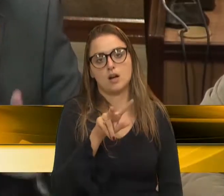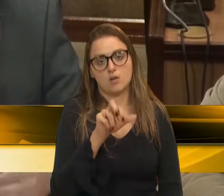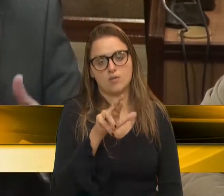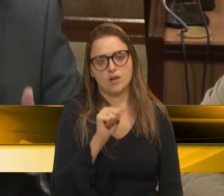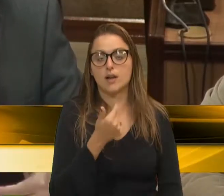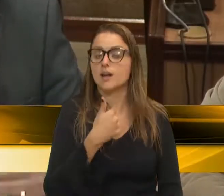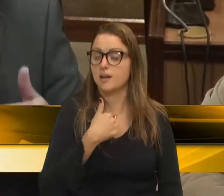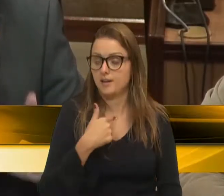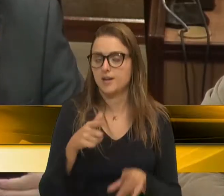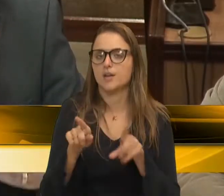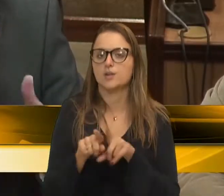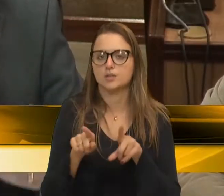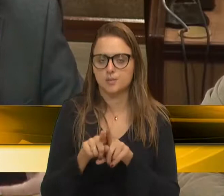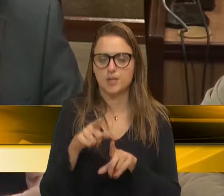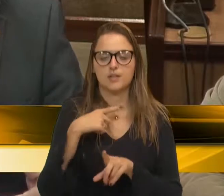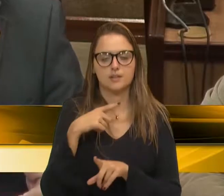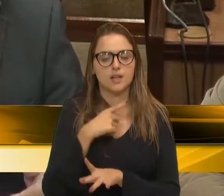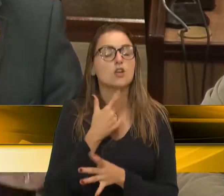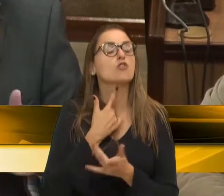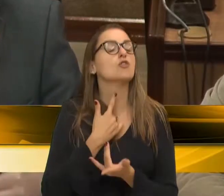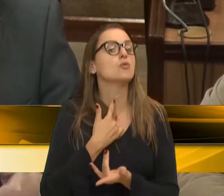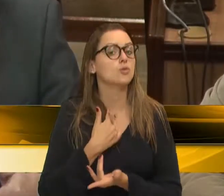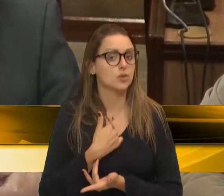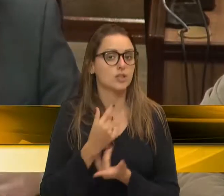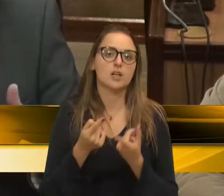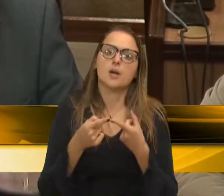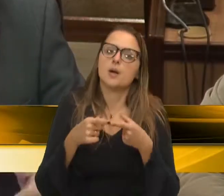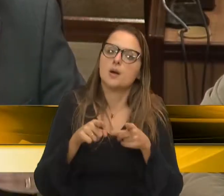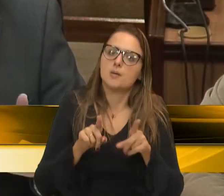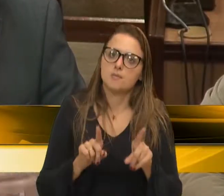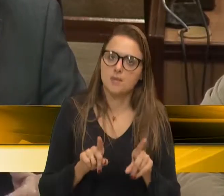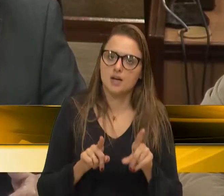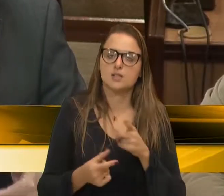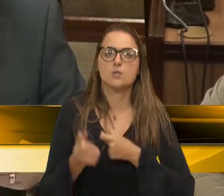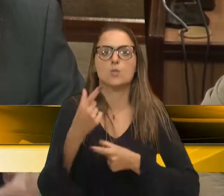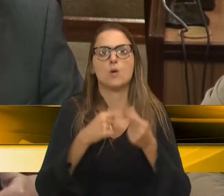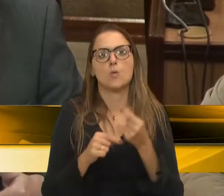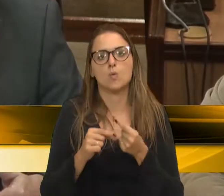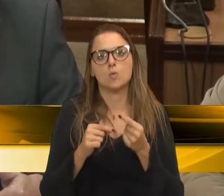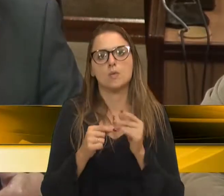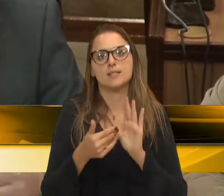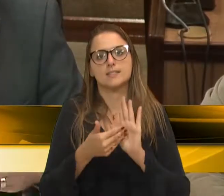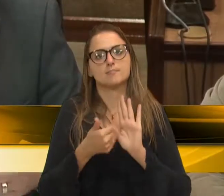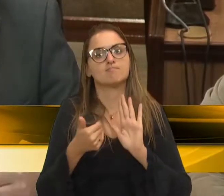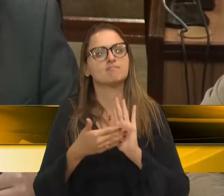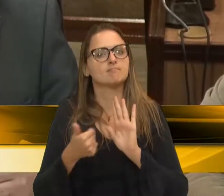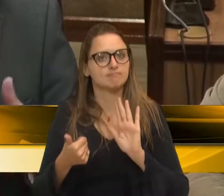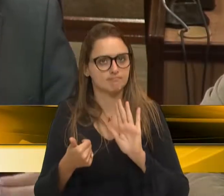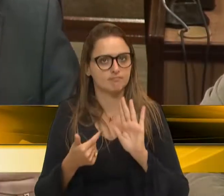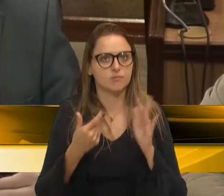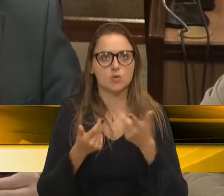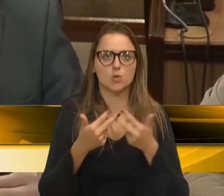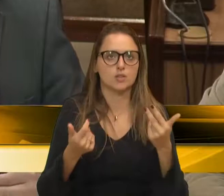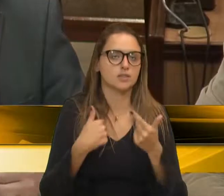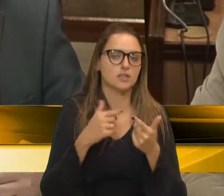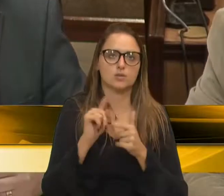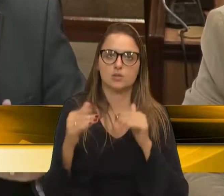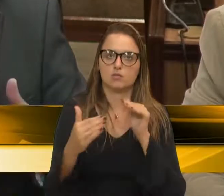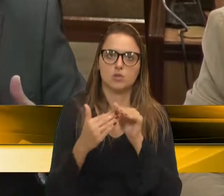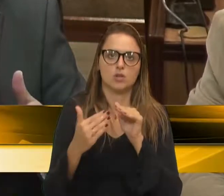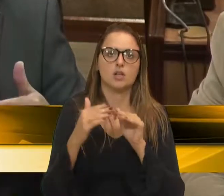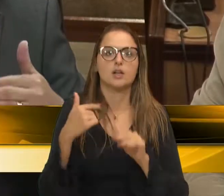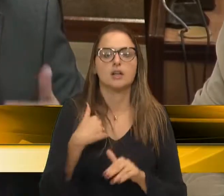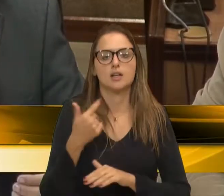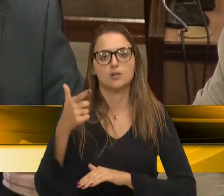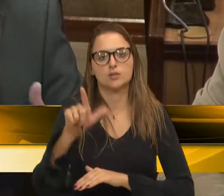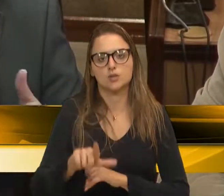Então, eu também tenho esse desejo, só com estas ressalvas. Então, eu gostaria de, mais uma vez,